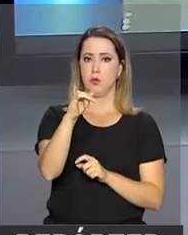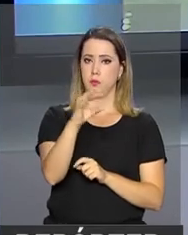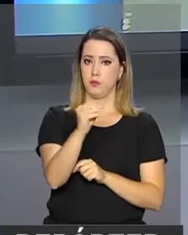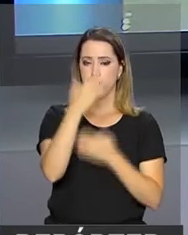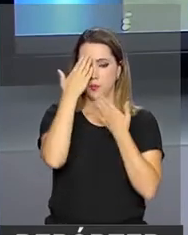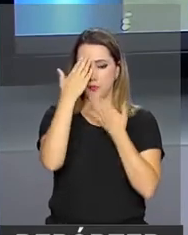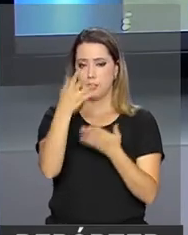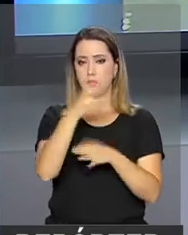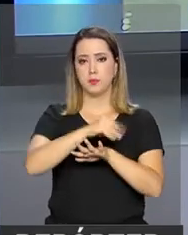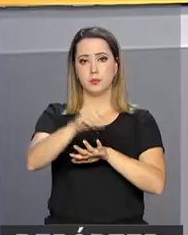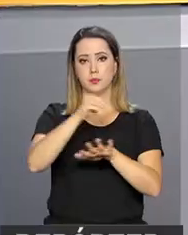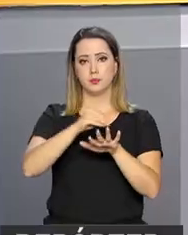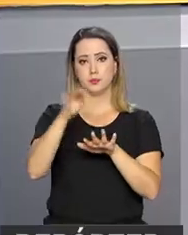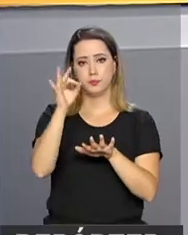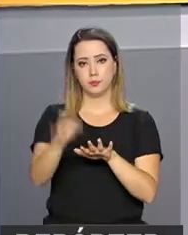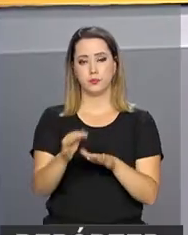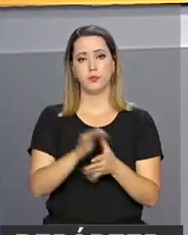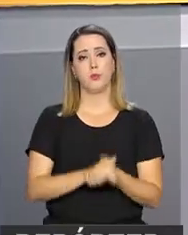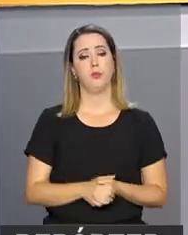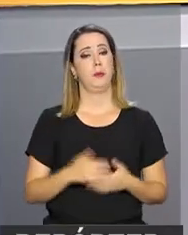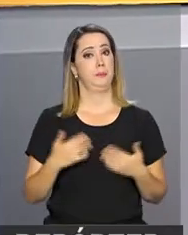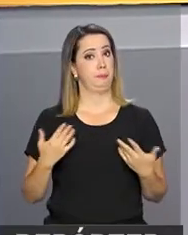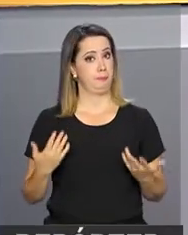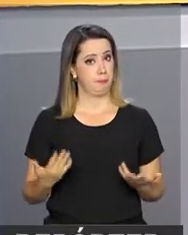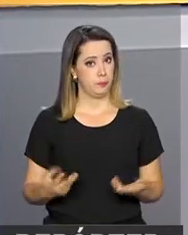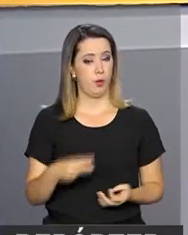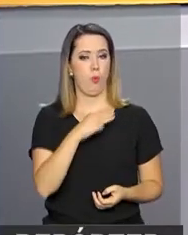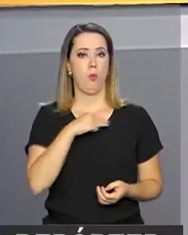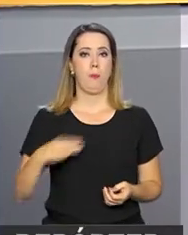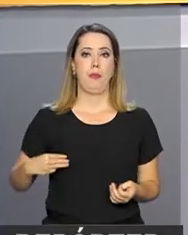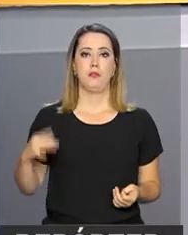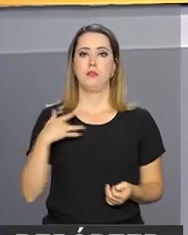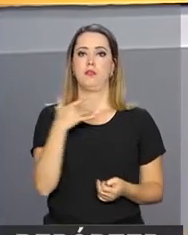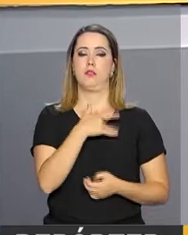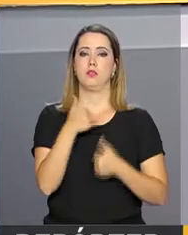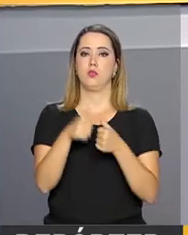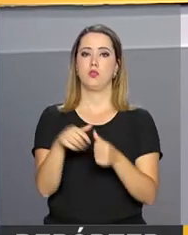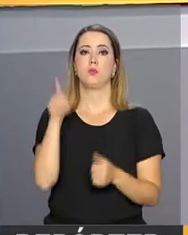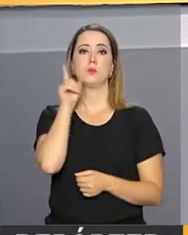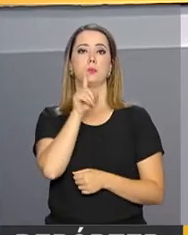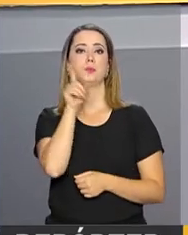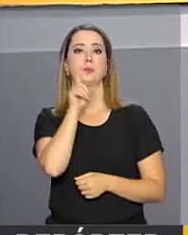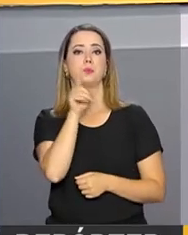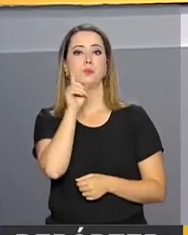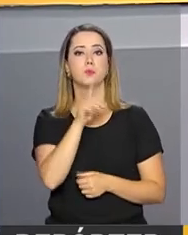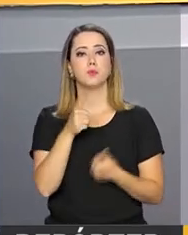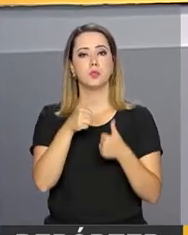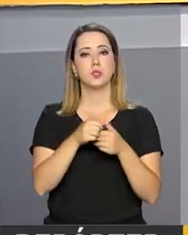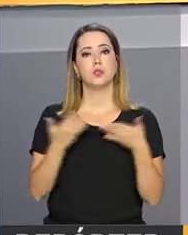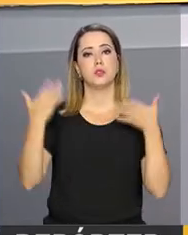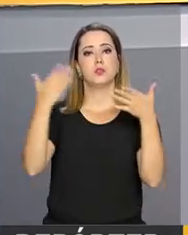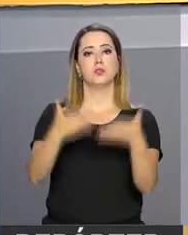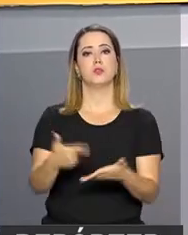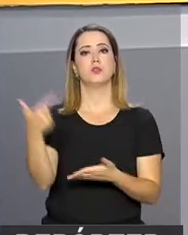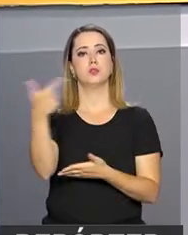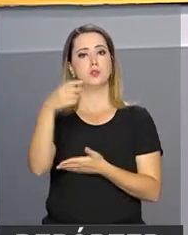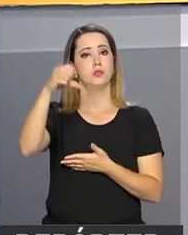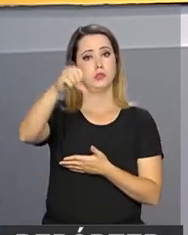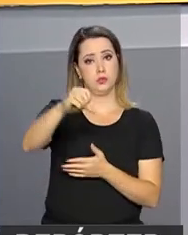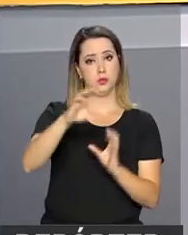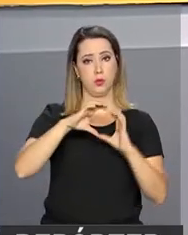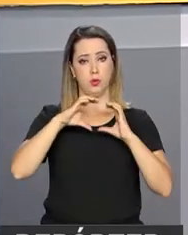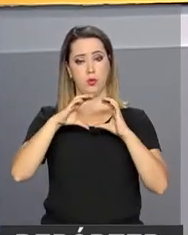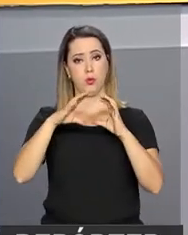Obrigado aí pelas informações. E o ministro da Saúde, Ricardo Barros, está em Washington, nos Estados Unidos, onde participa da